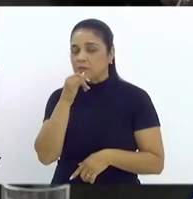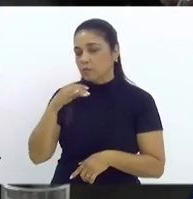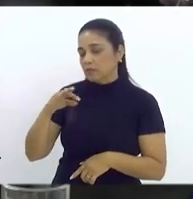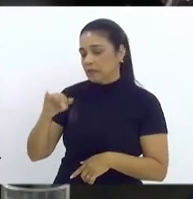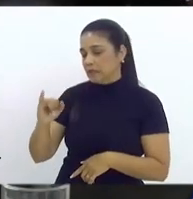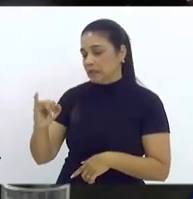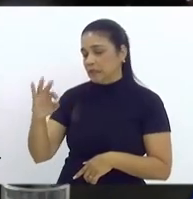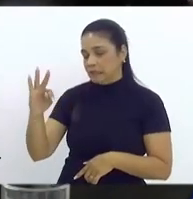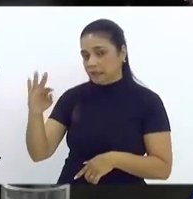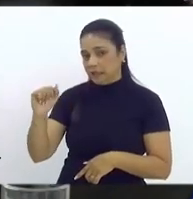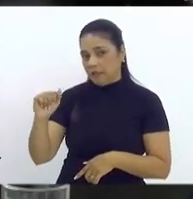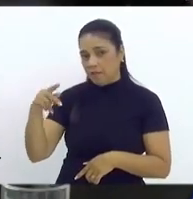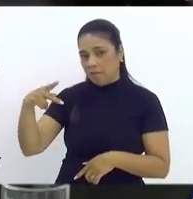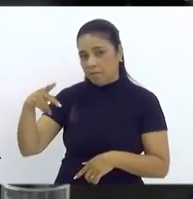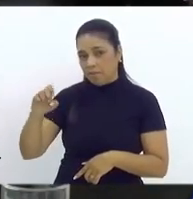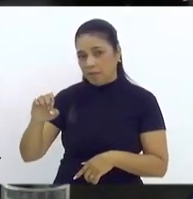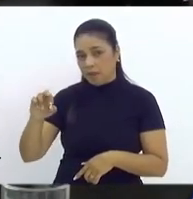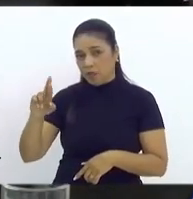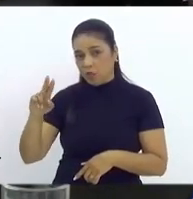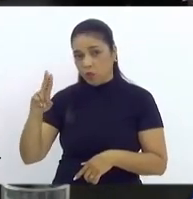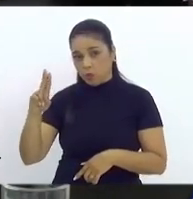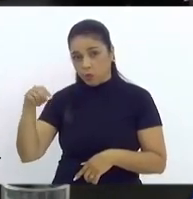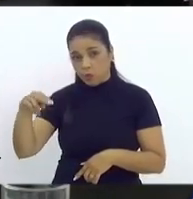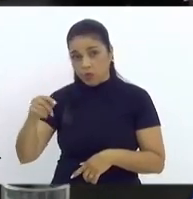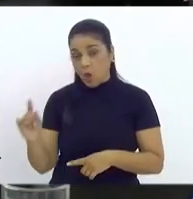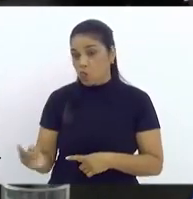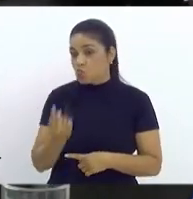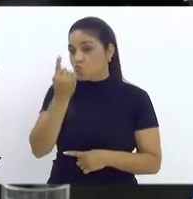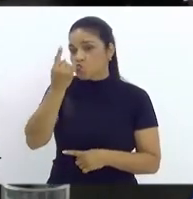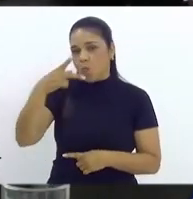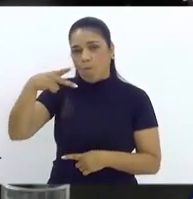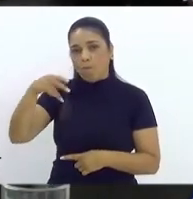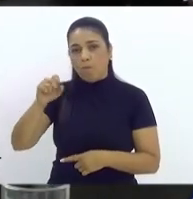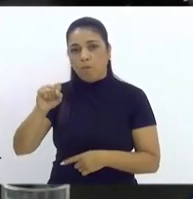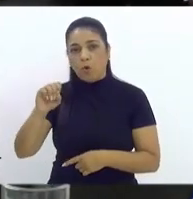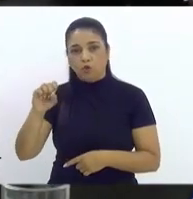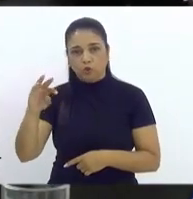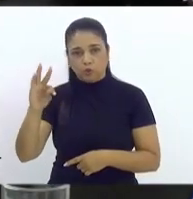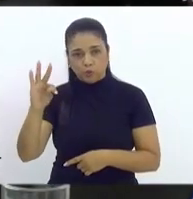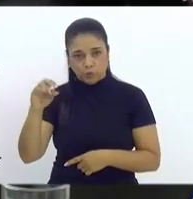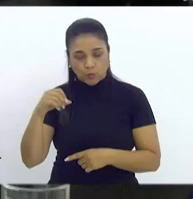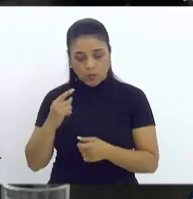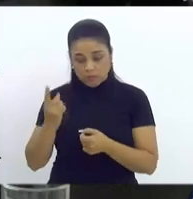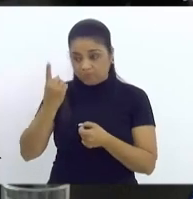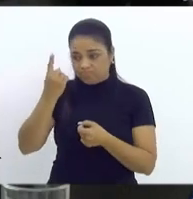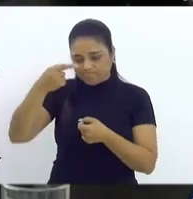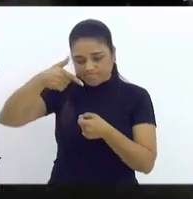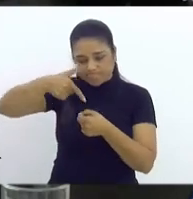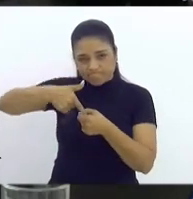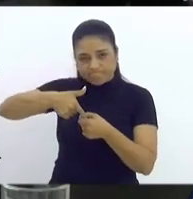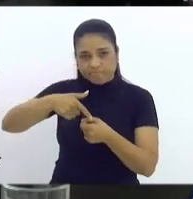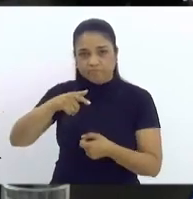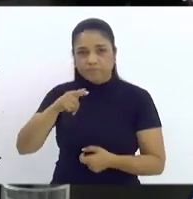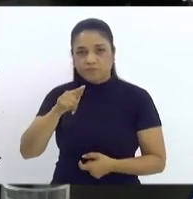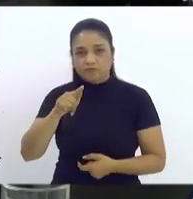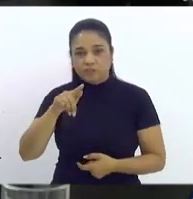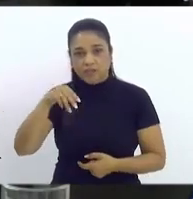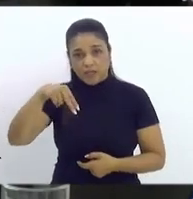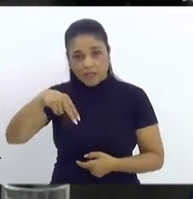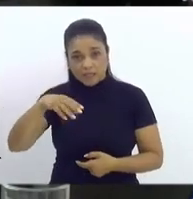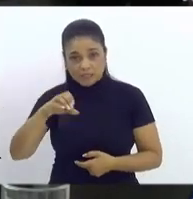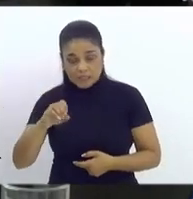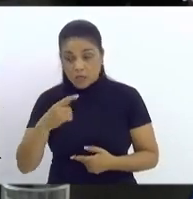uma rede de postos, deputado Tandi, que fornece o GNC. Outros revendedores já até se reuniram